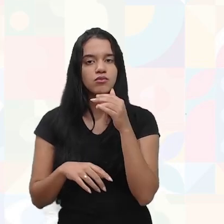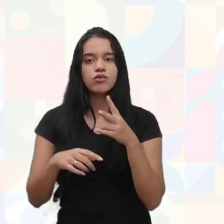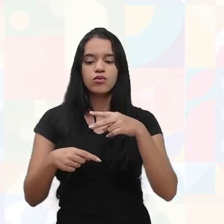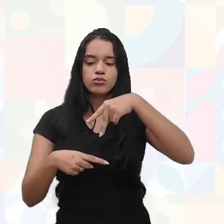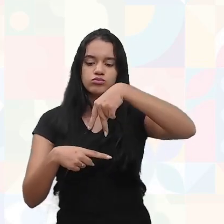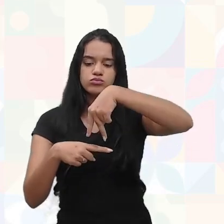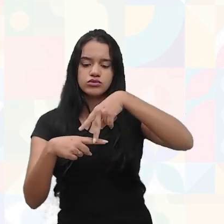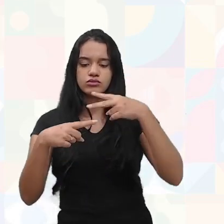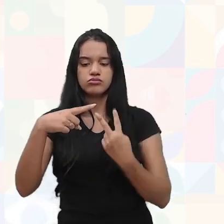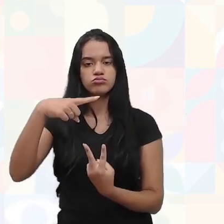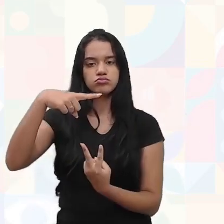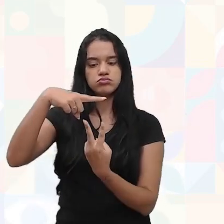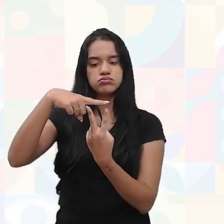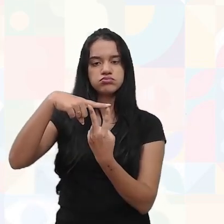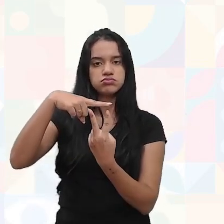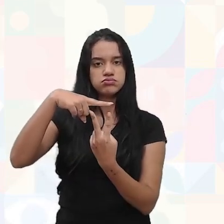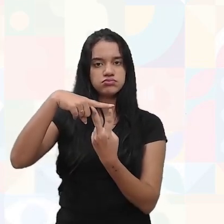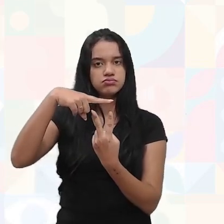orienta